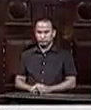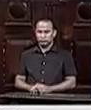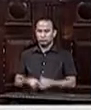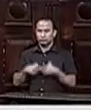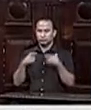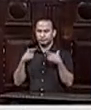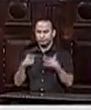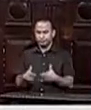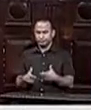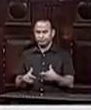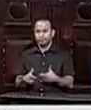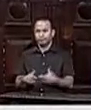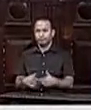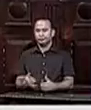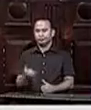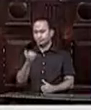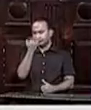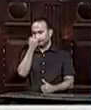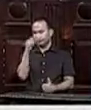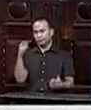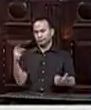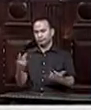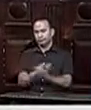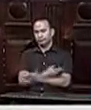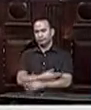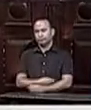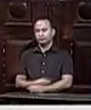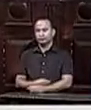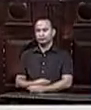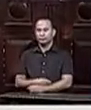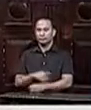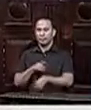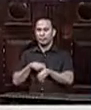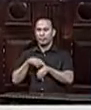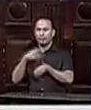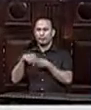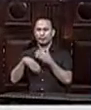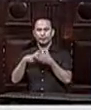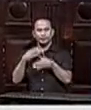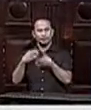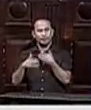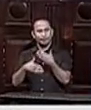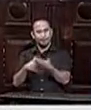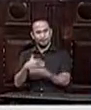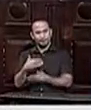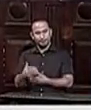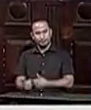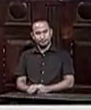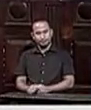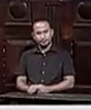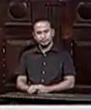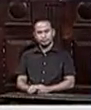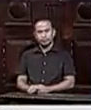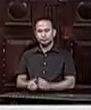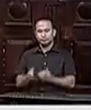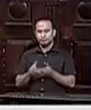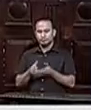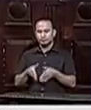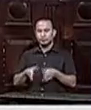daquela tragédia. O tempo passou e os